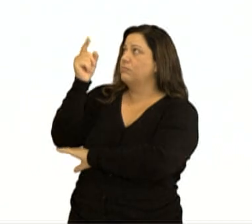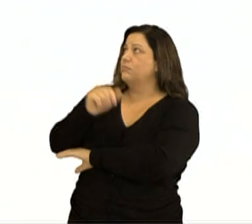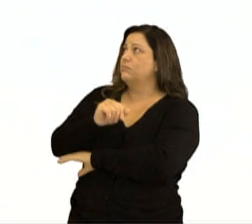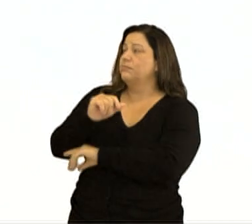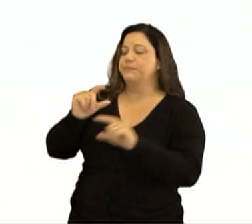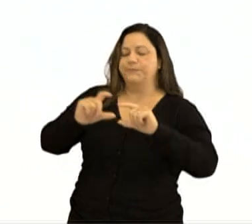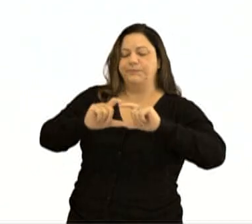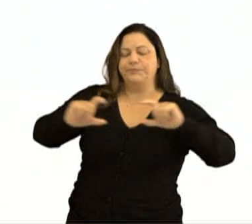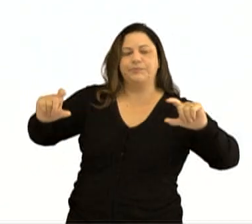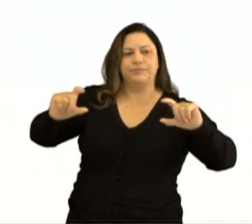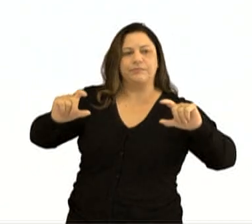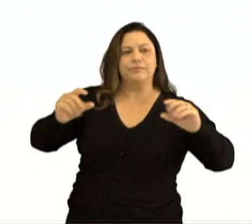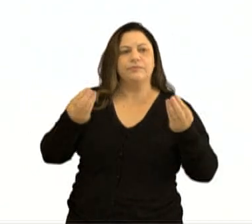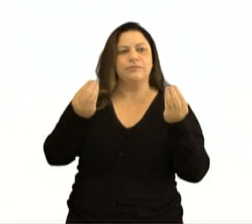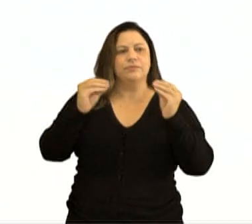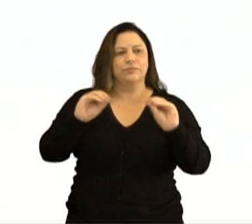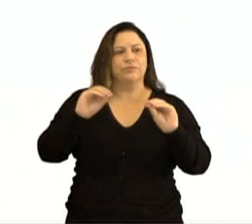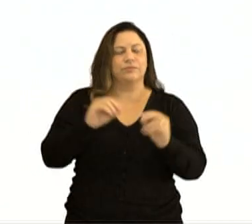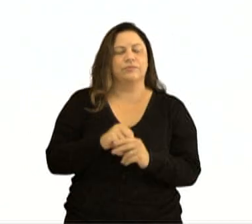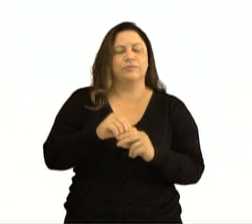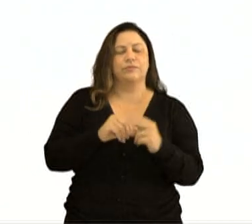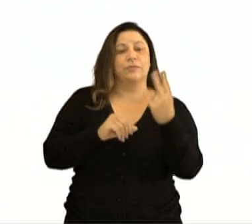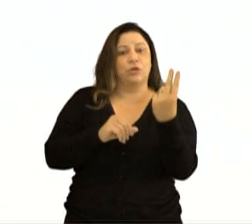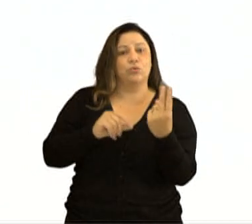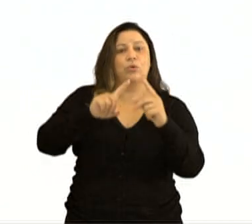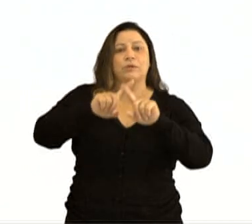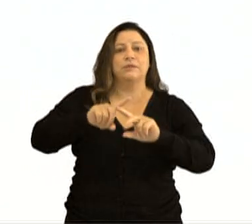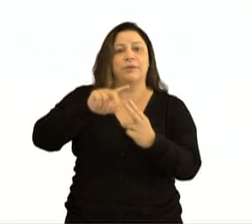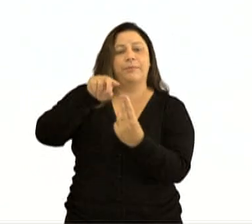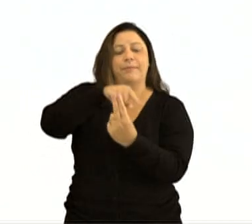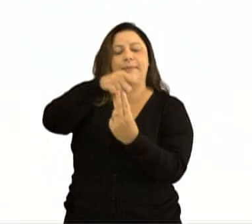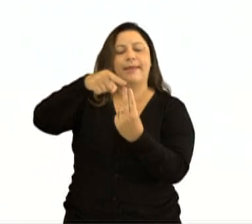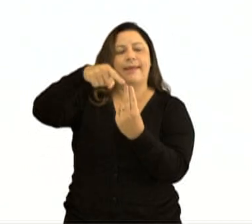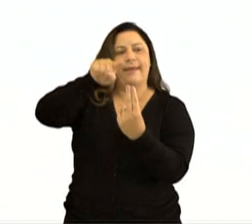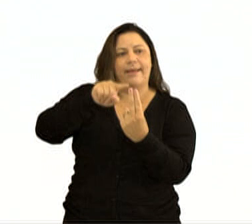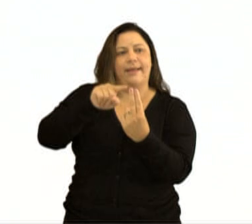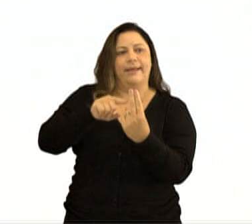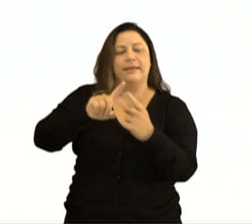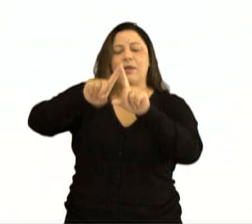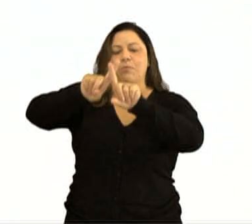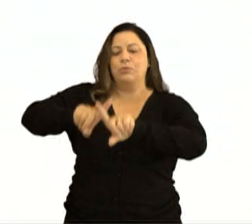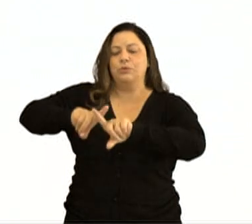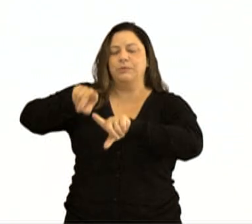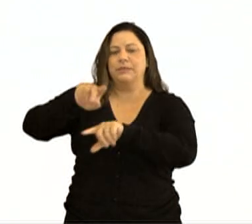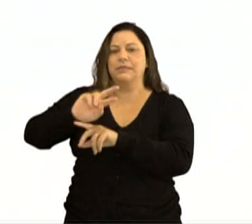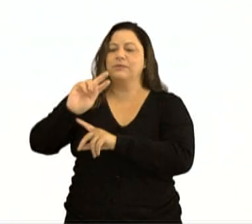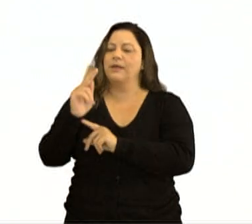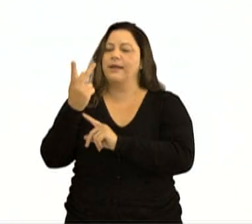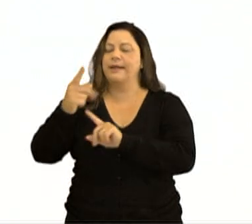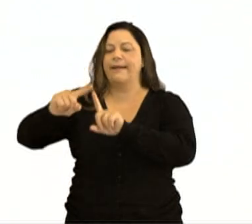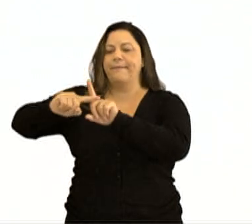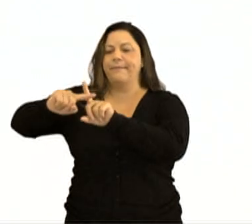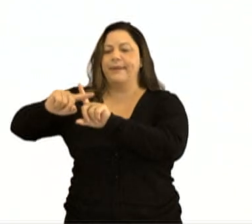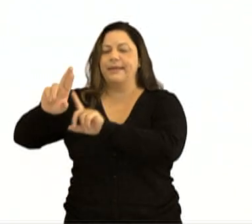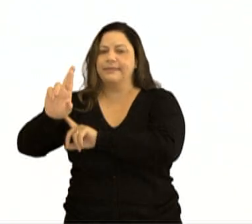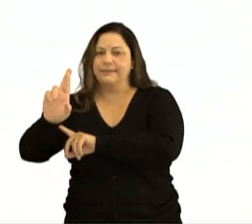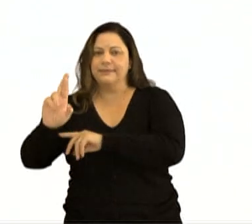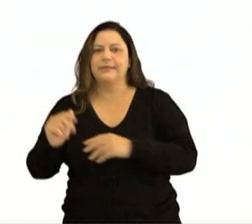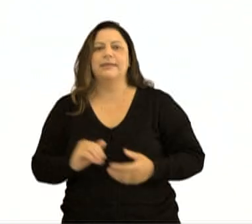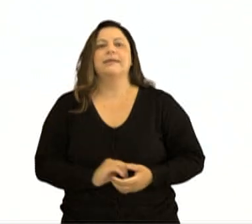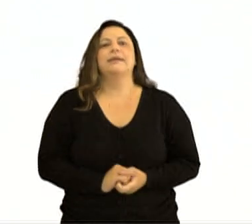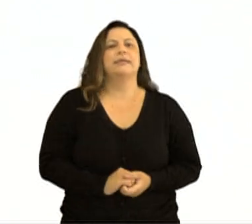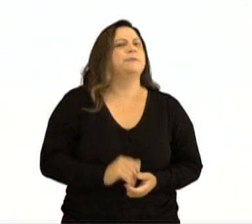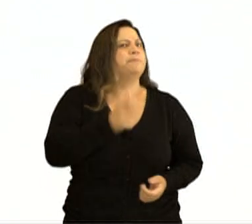base, colocando 2πr em evidência, multiplicando H mais R. Tranquilo? Nesse caso é